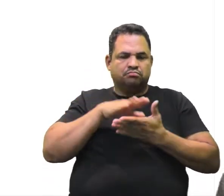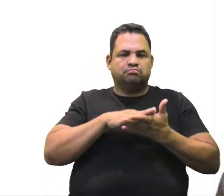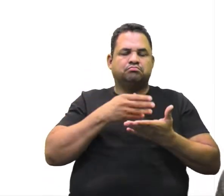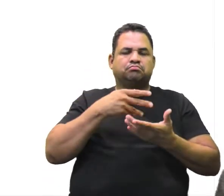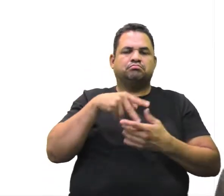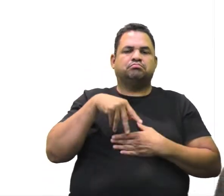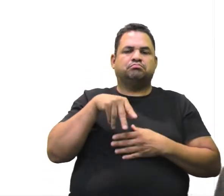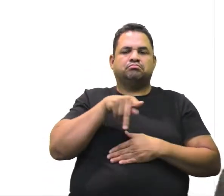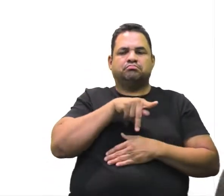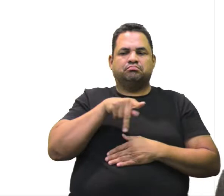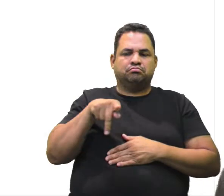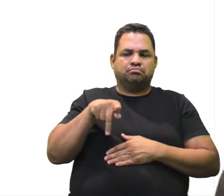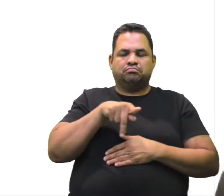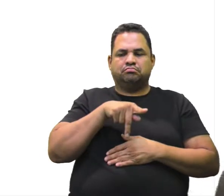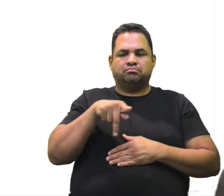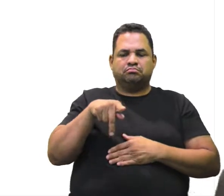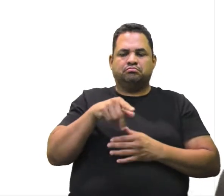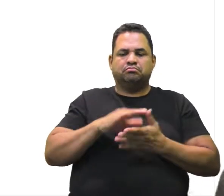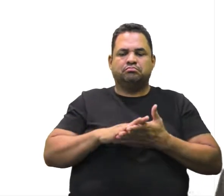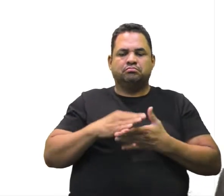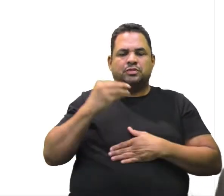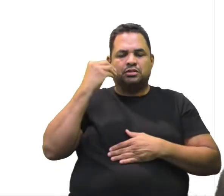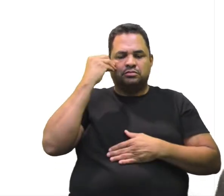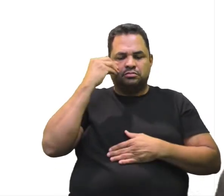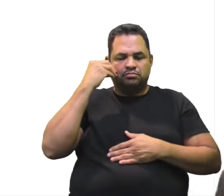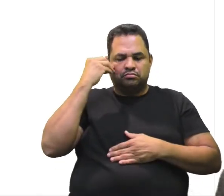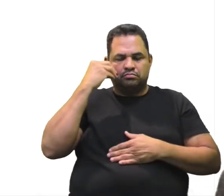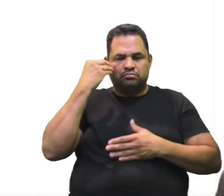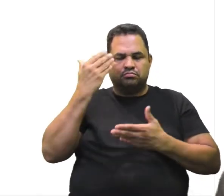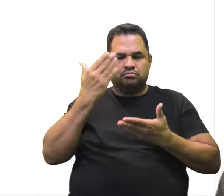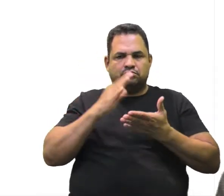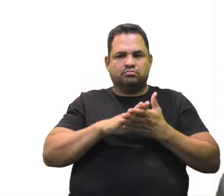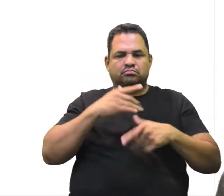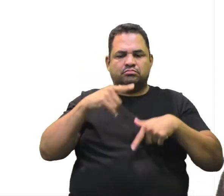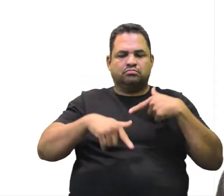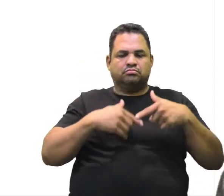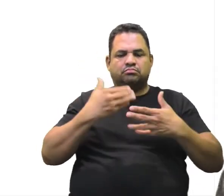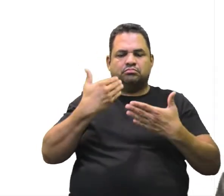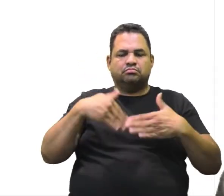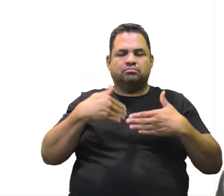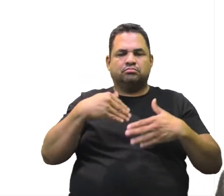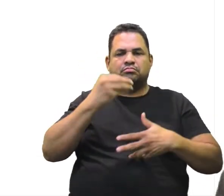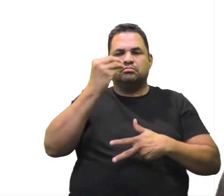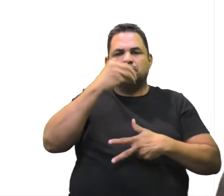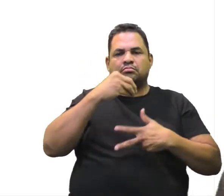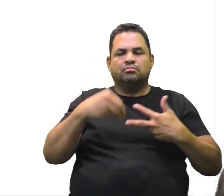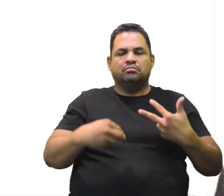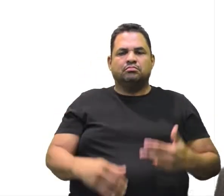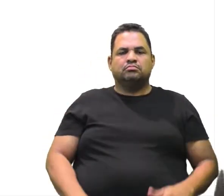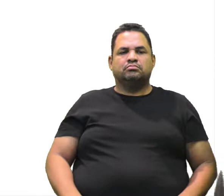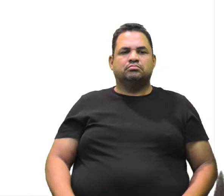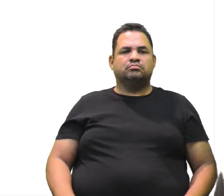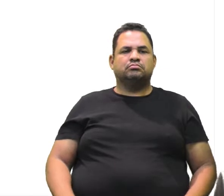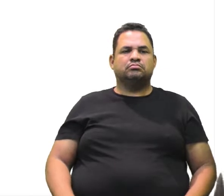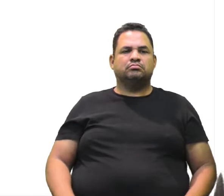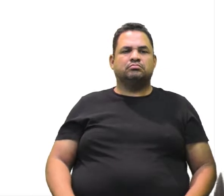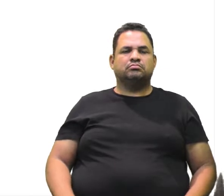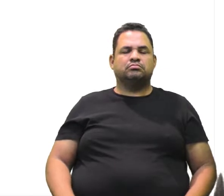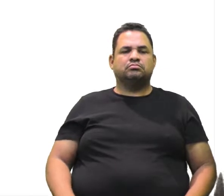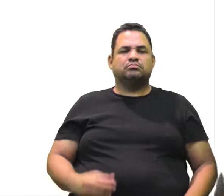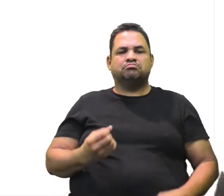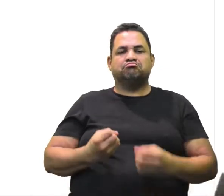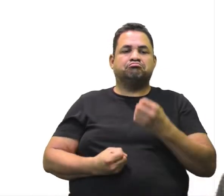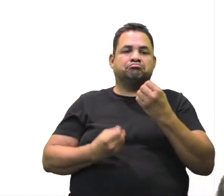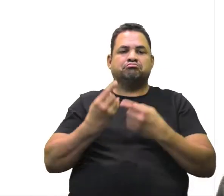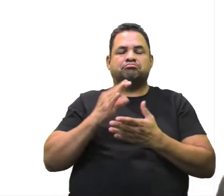têm uma larga experiência em trabalhar com provas do Enem, não é isso? Olha só.